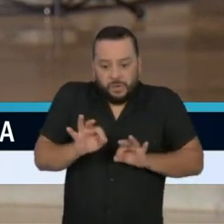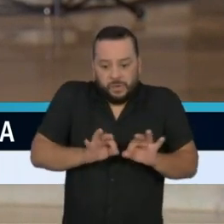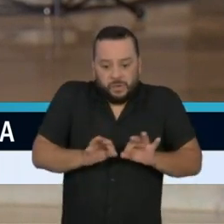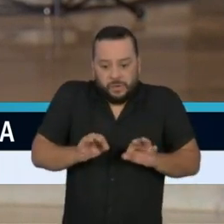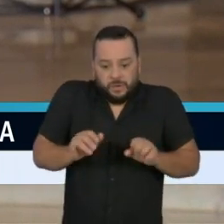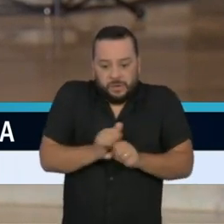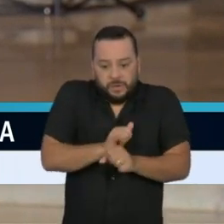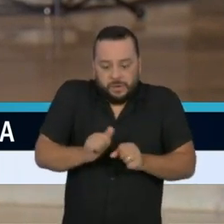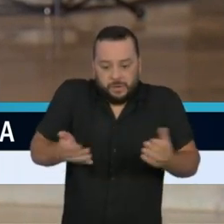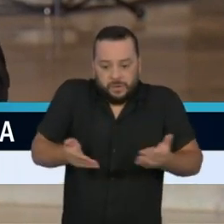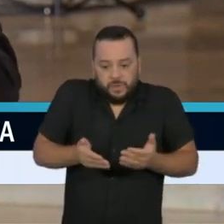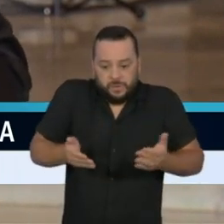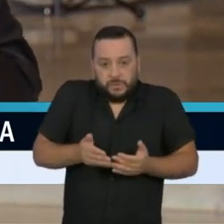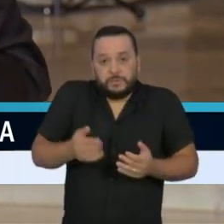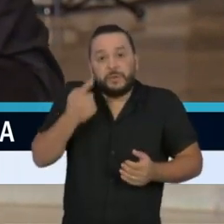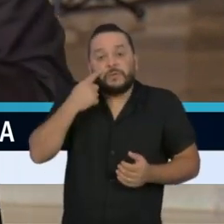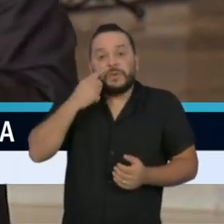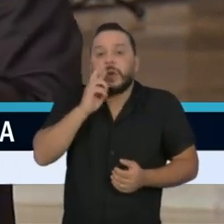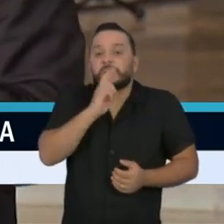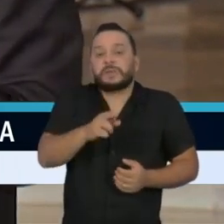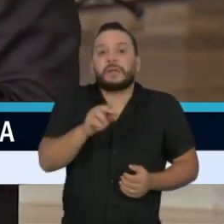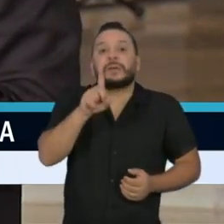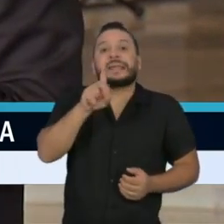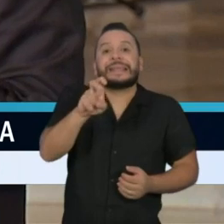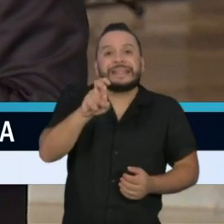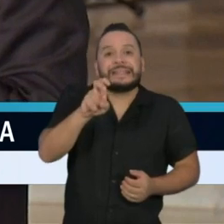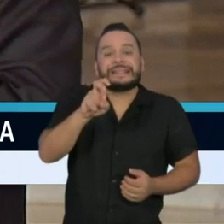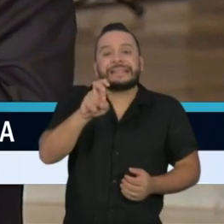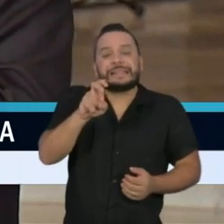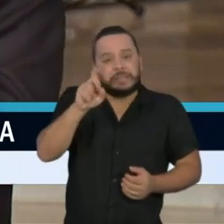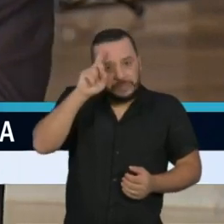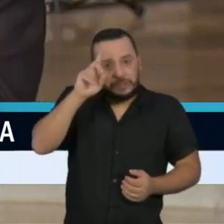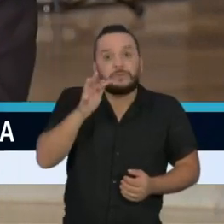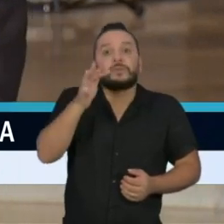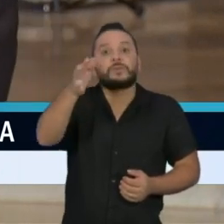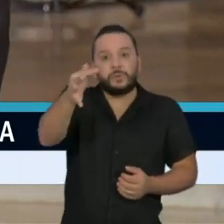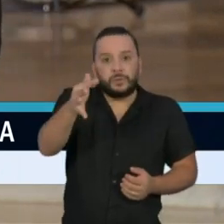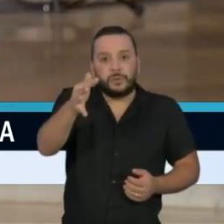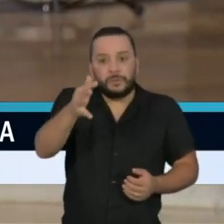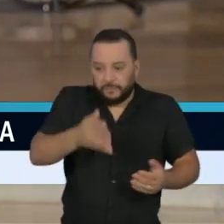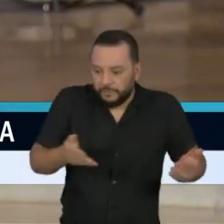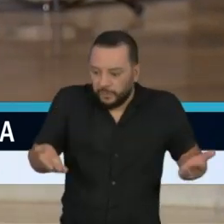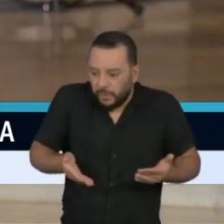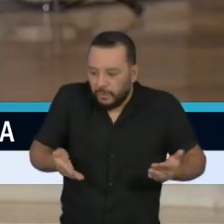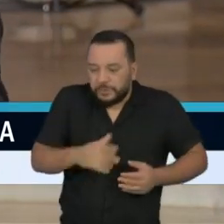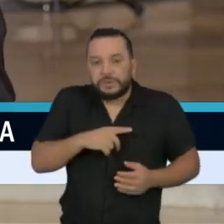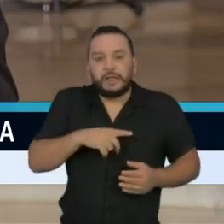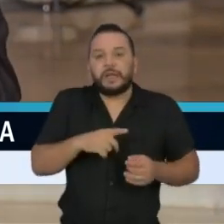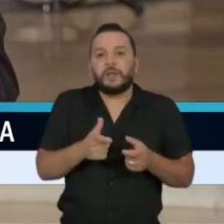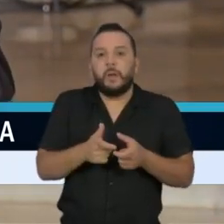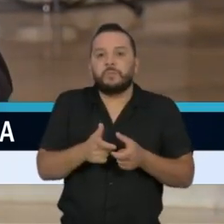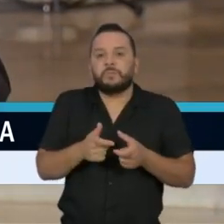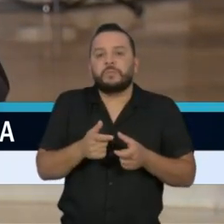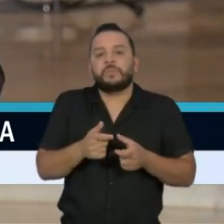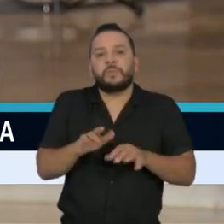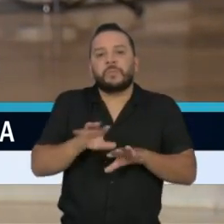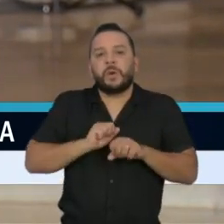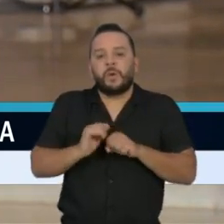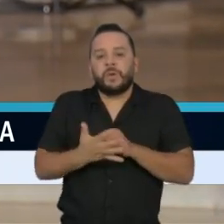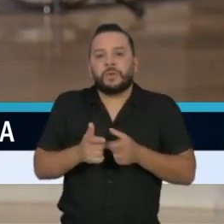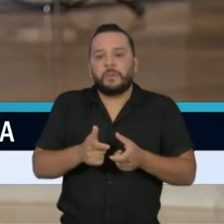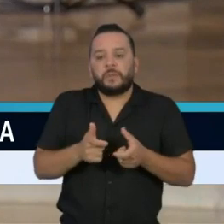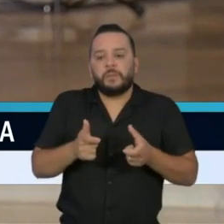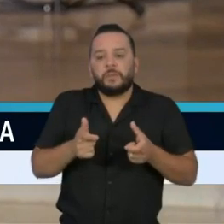foram tomadas há 15 dias atrás. Com relação à ampliação da testagem, isso são atividades